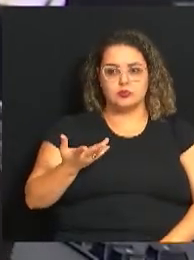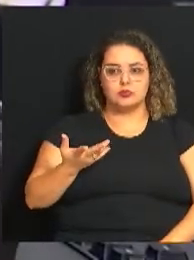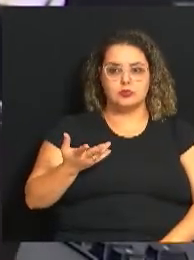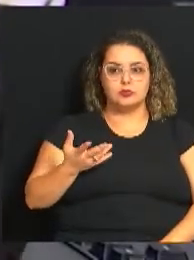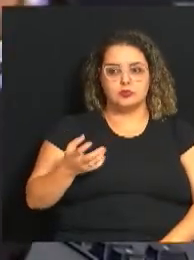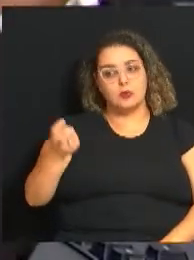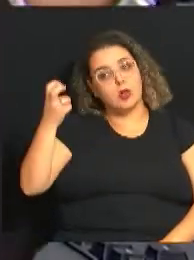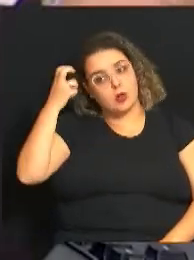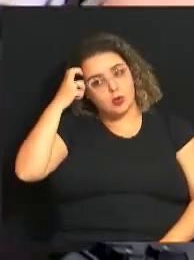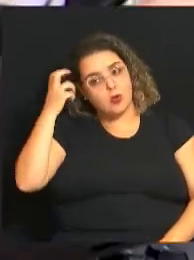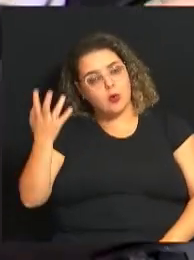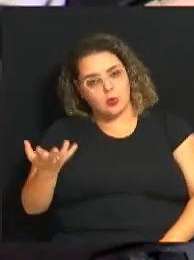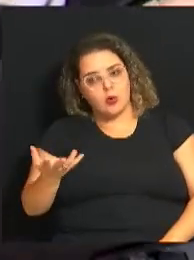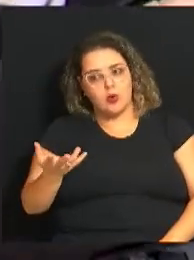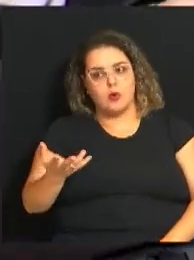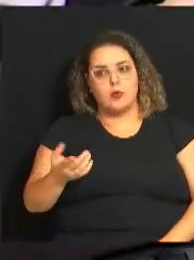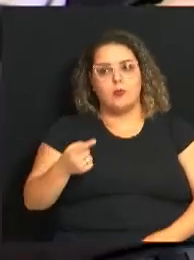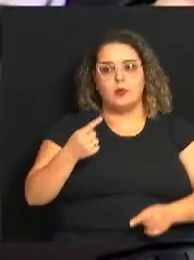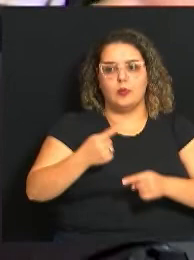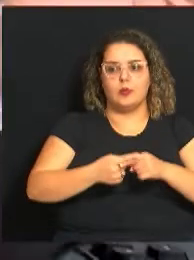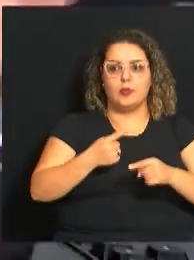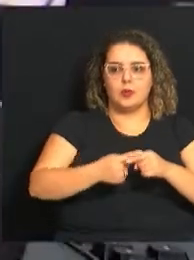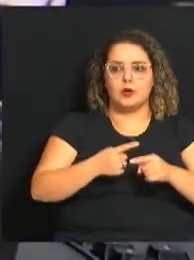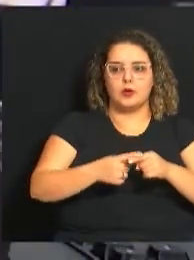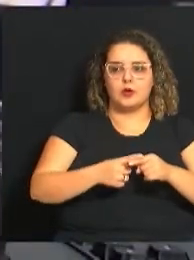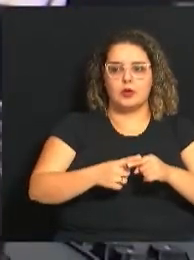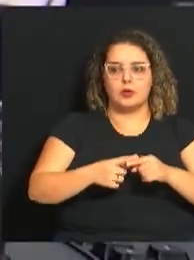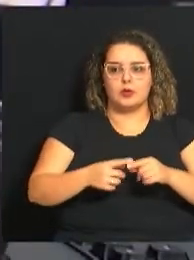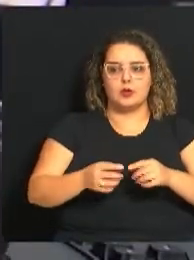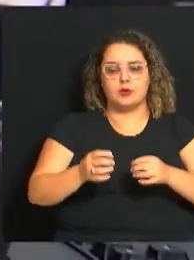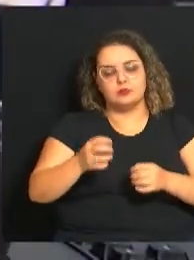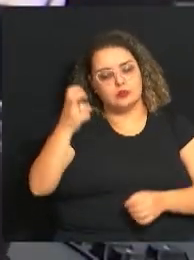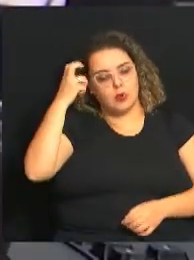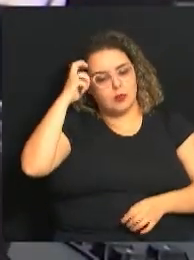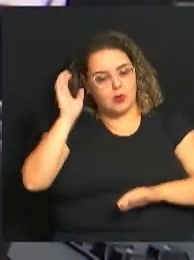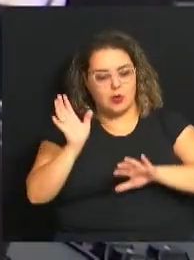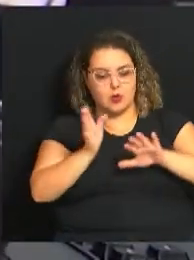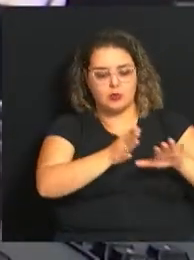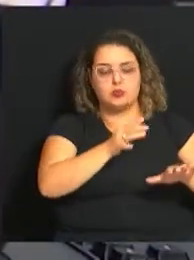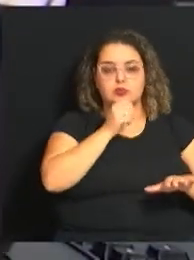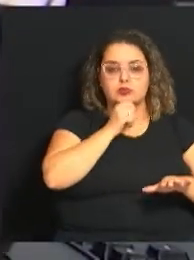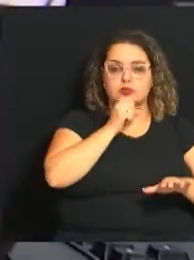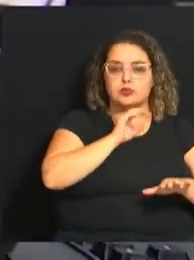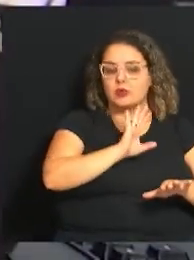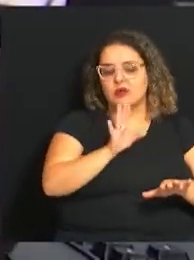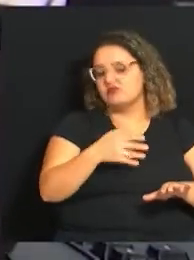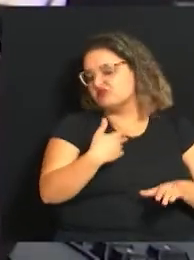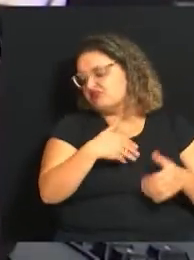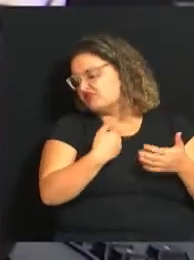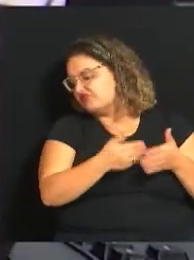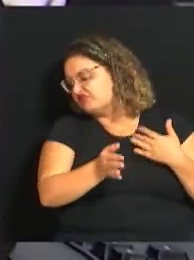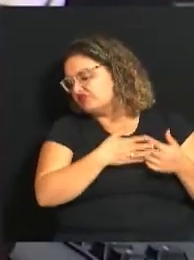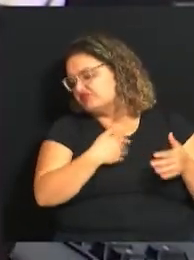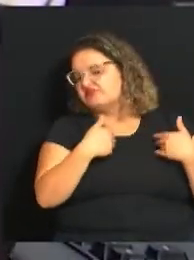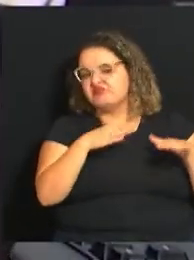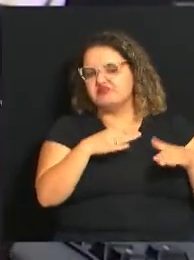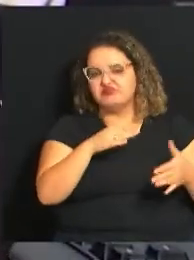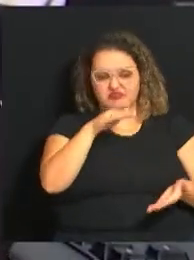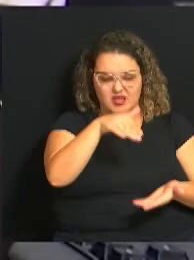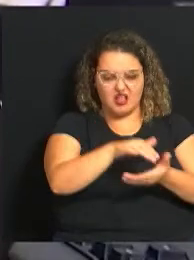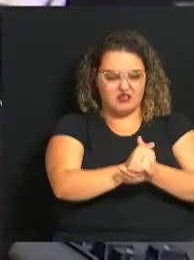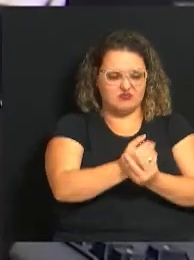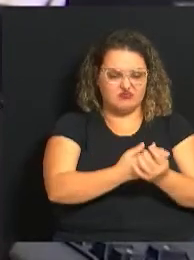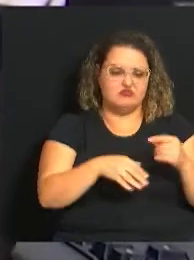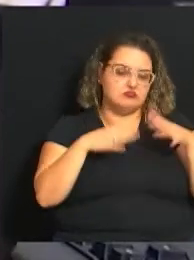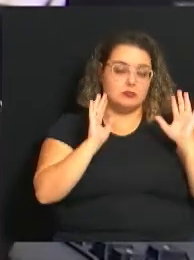cultural, porque você desconstrói uma outra cultura que não se importa, eu não estou nem aí, não, passa a ter